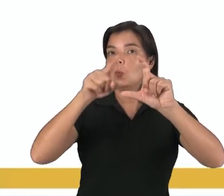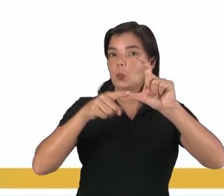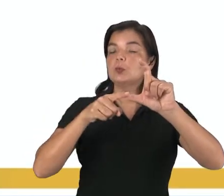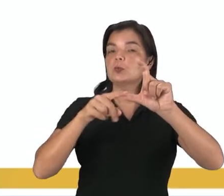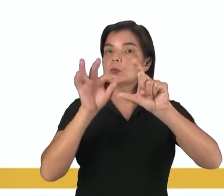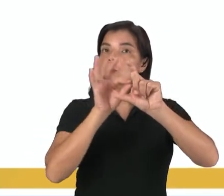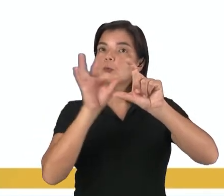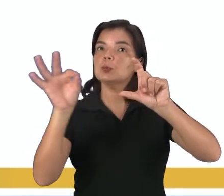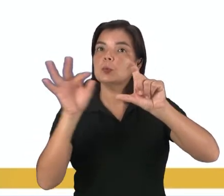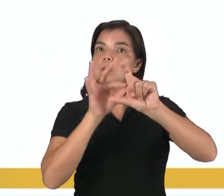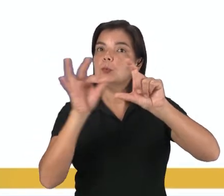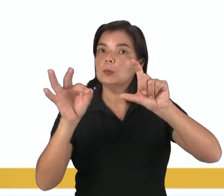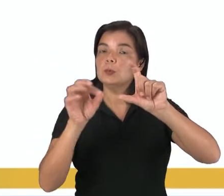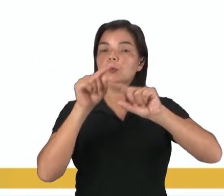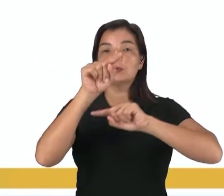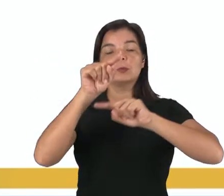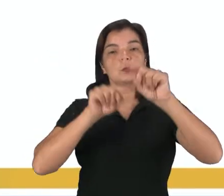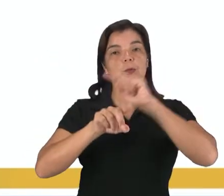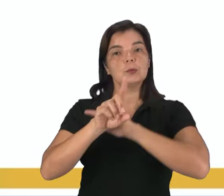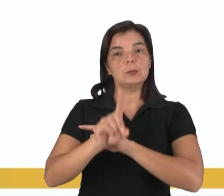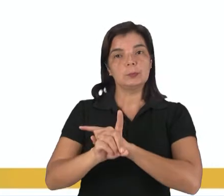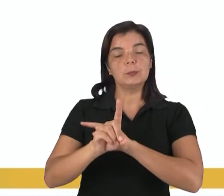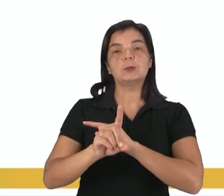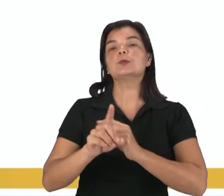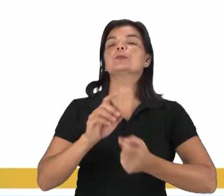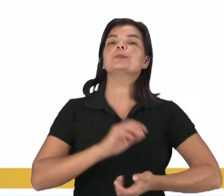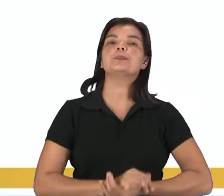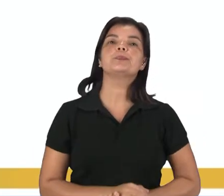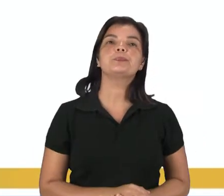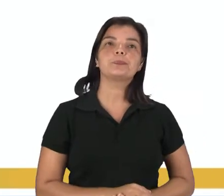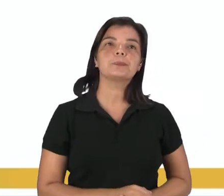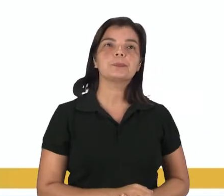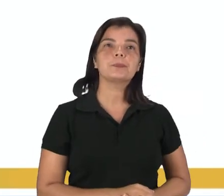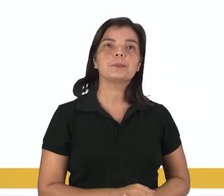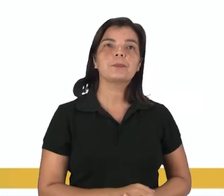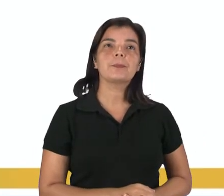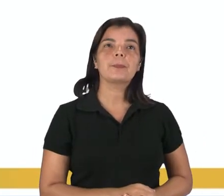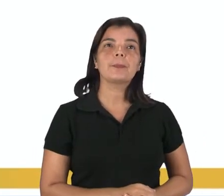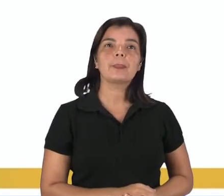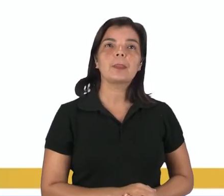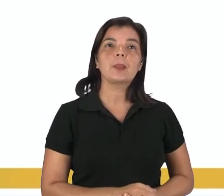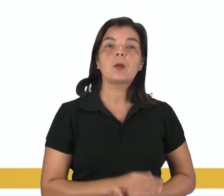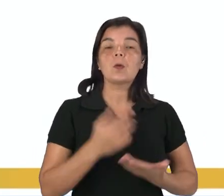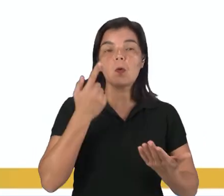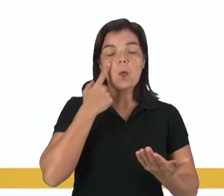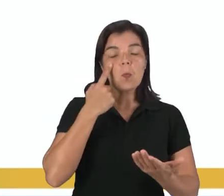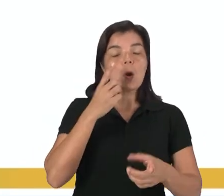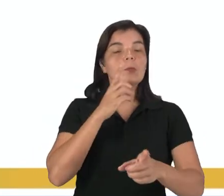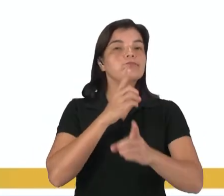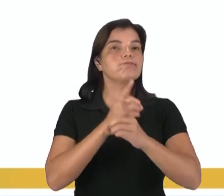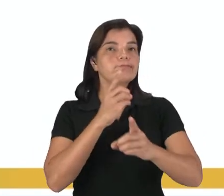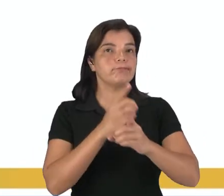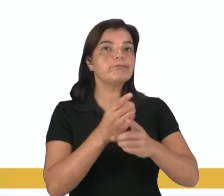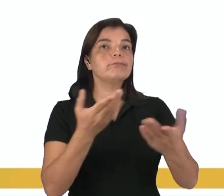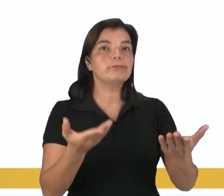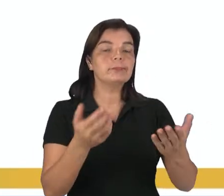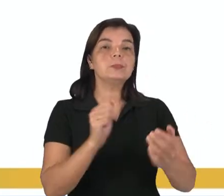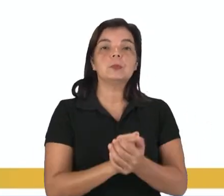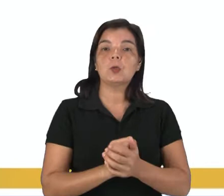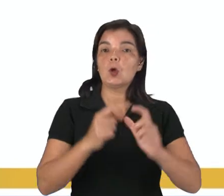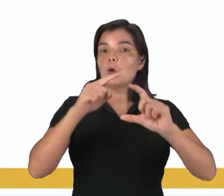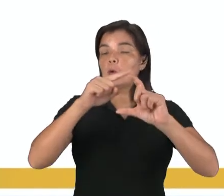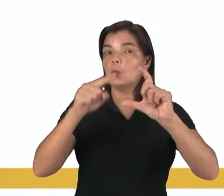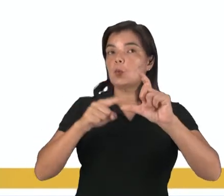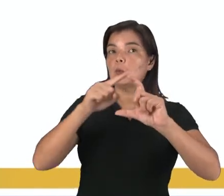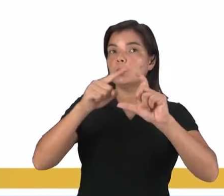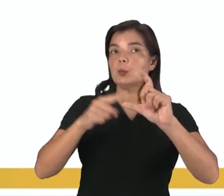seria o comprimento dela dividido pelo diâmetro bom então ainda falando sobre comprimento de